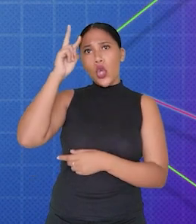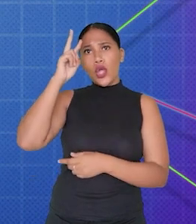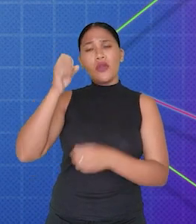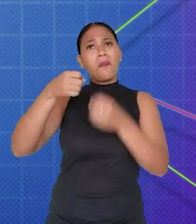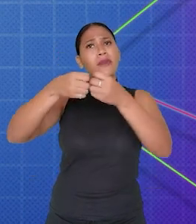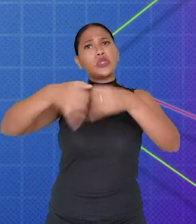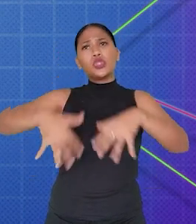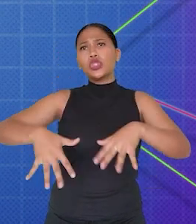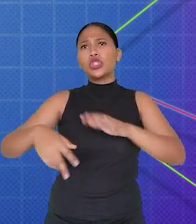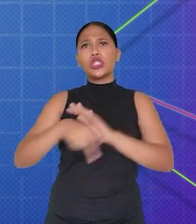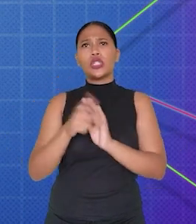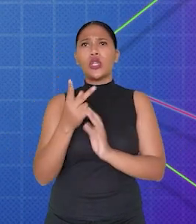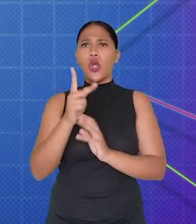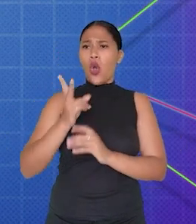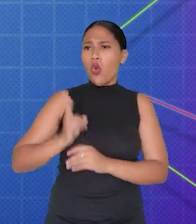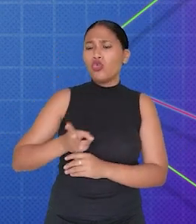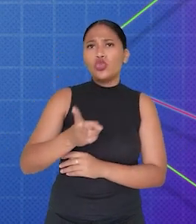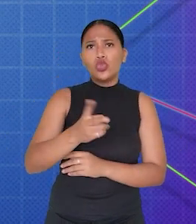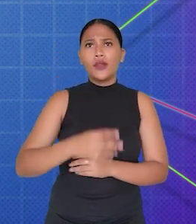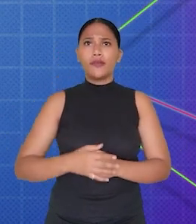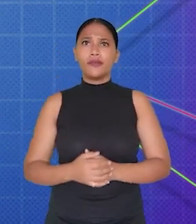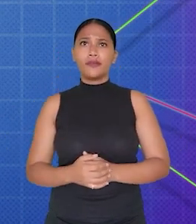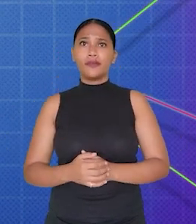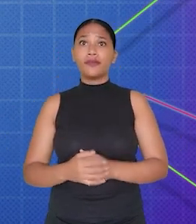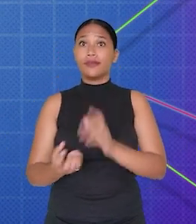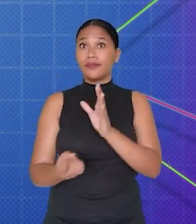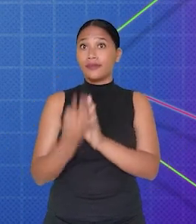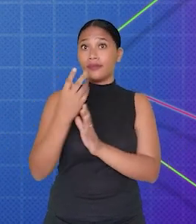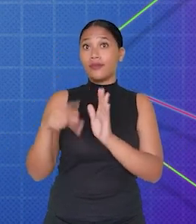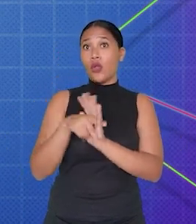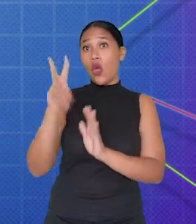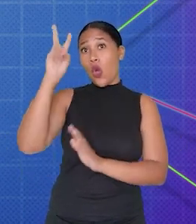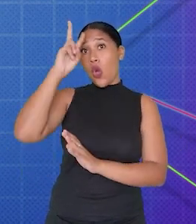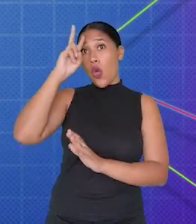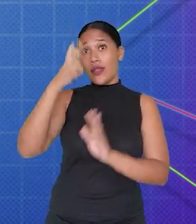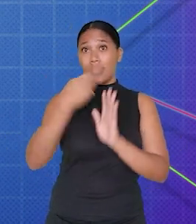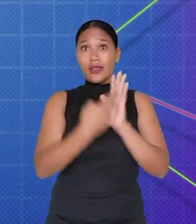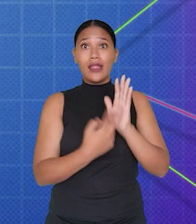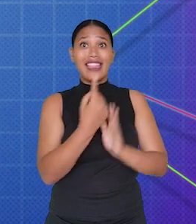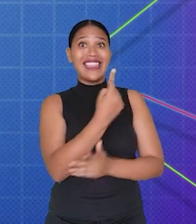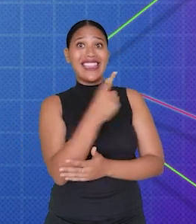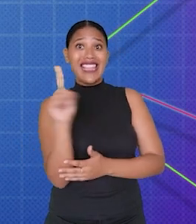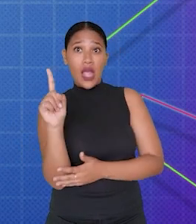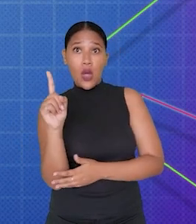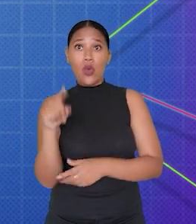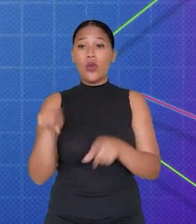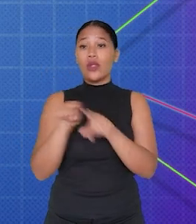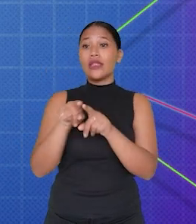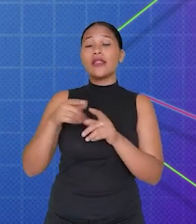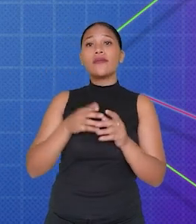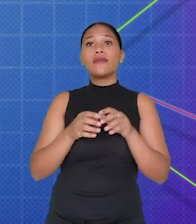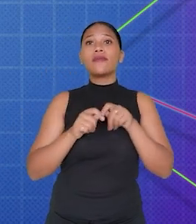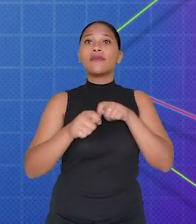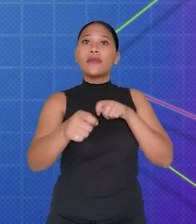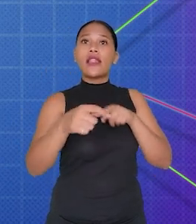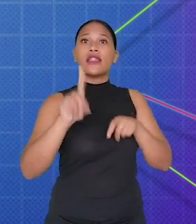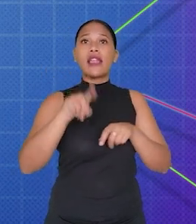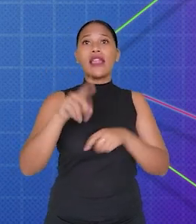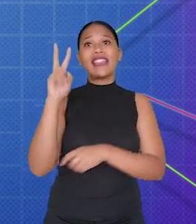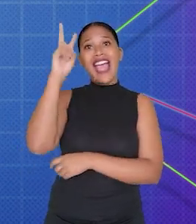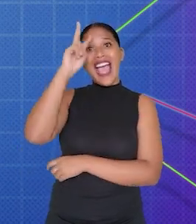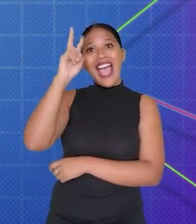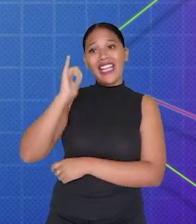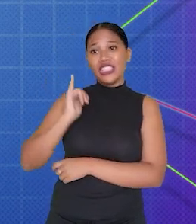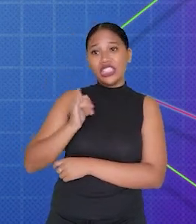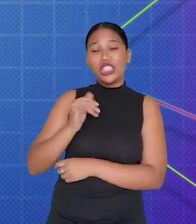e não prejudiquem a sua continuidade. A criação de um roteiro não linear para um jogo envolve uma combinação de habilidades em